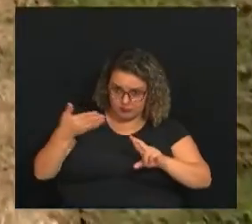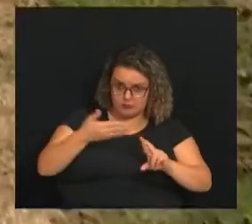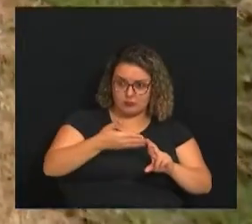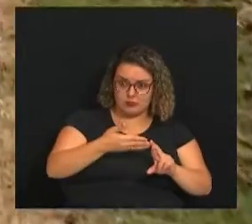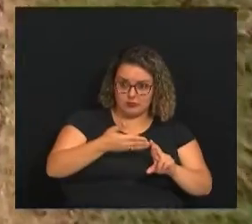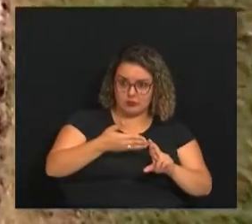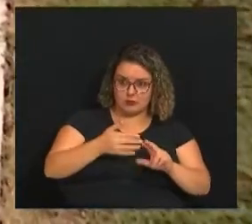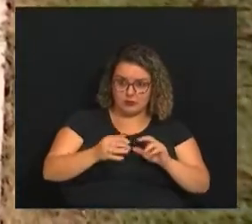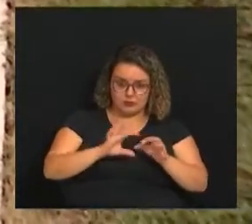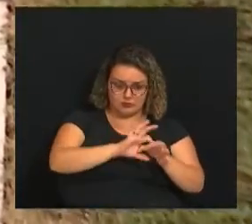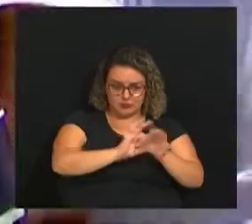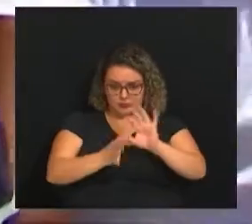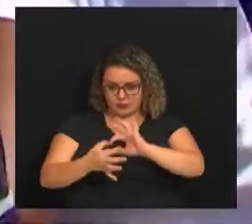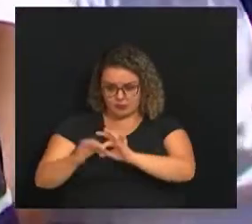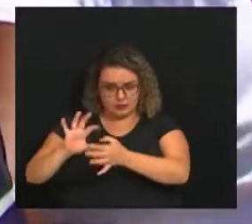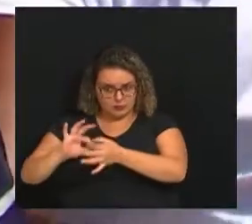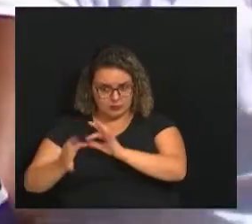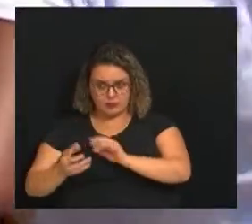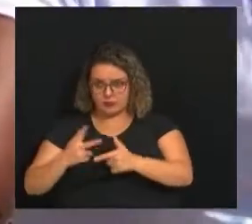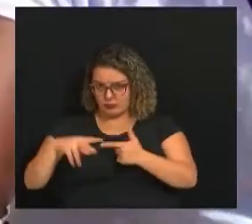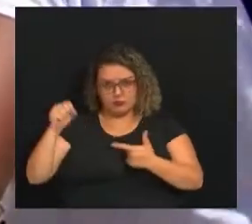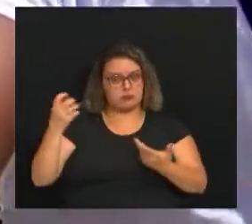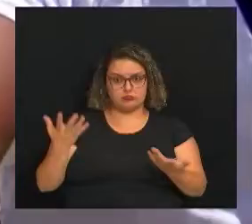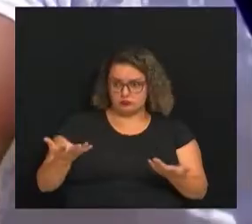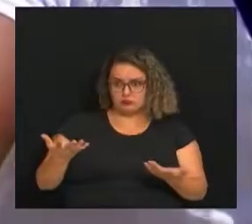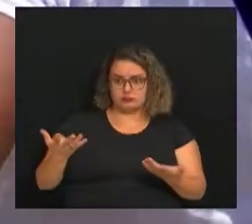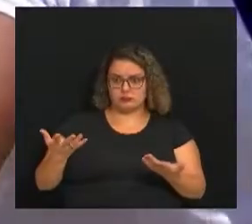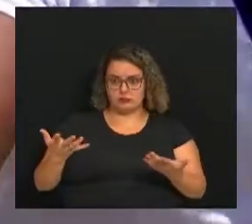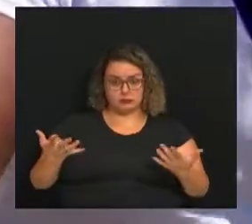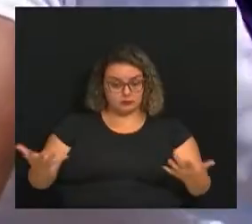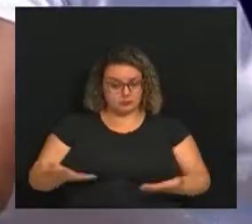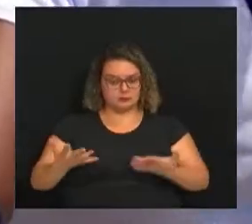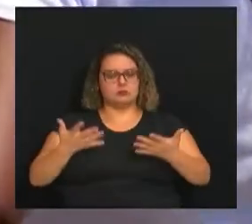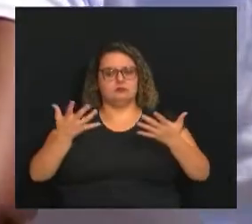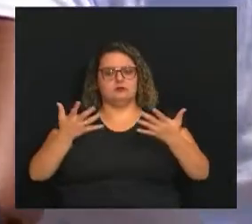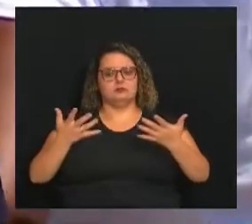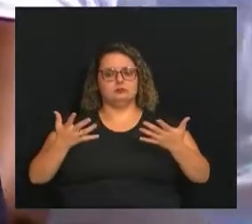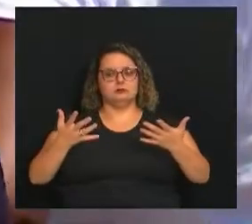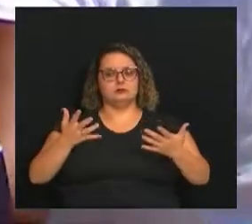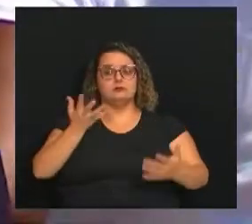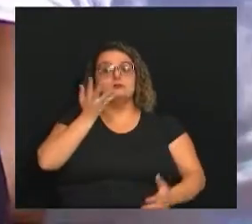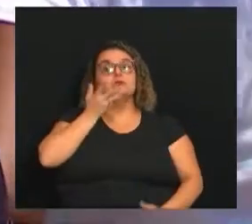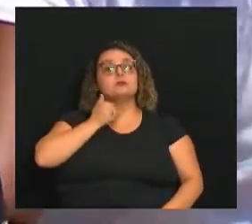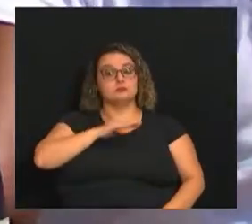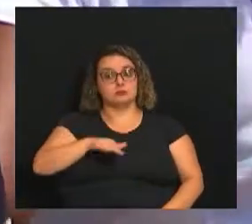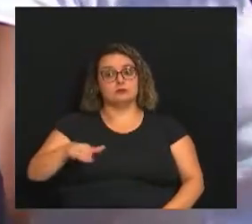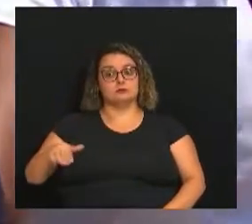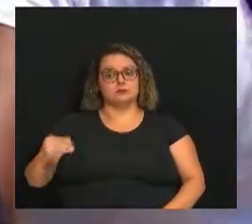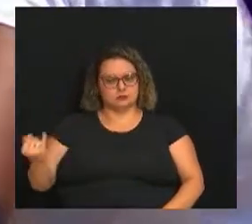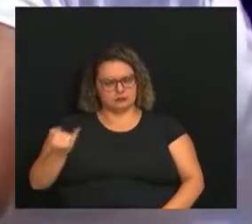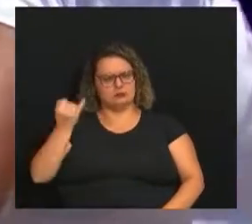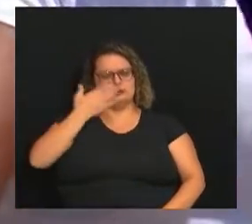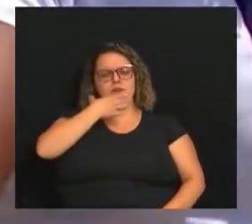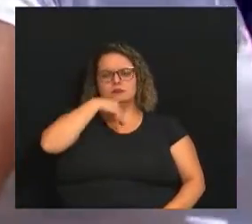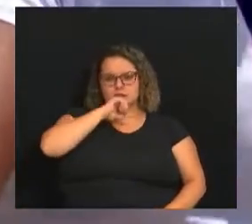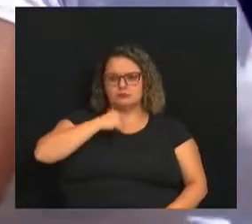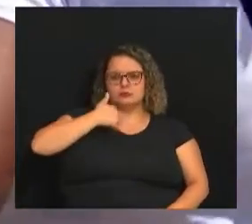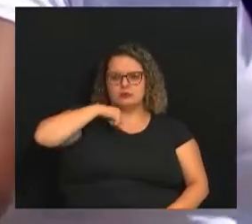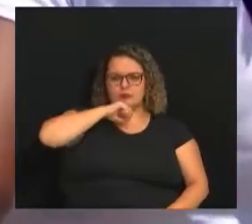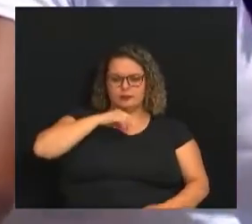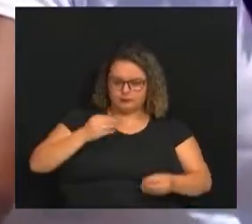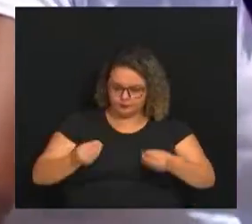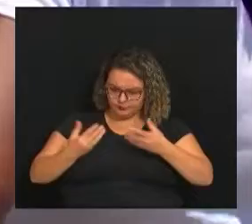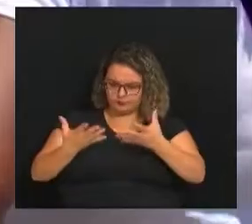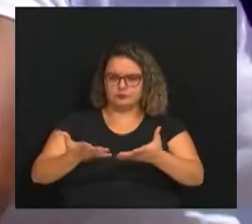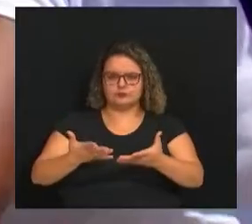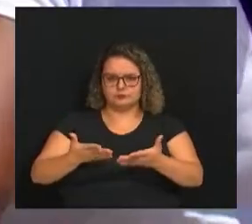Jogos Olímpicos e foi campeã. Isso inspirou muito a nossa criançada. Então é importante que os pais tragam essas crianças para a